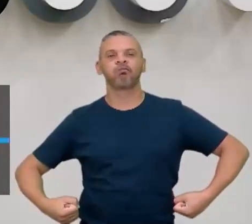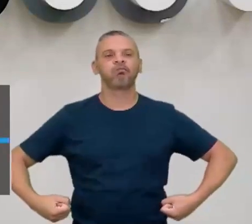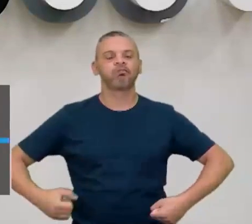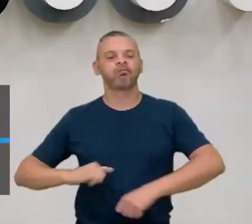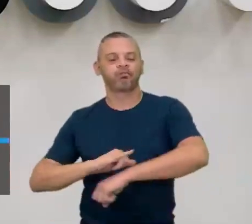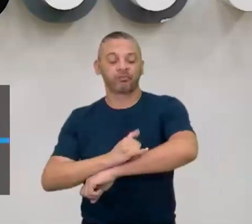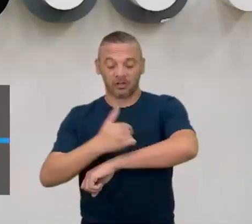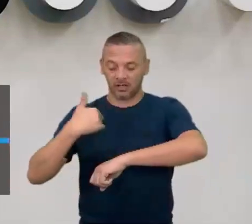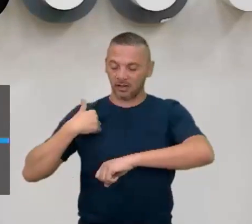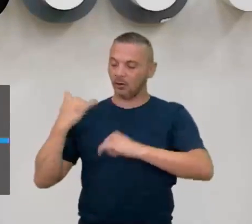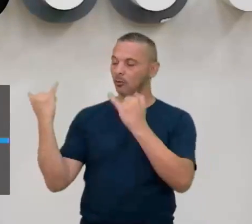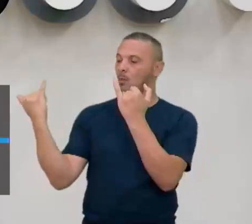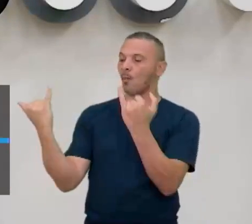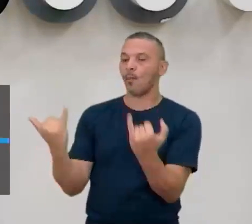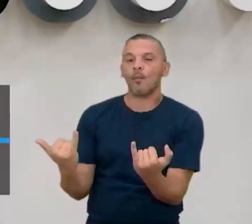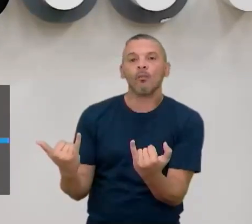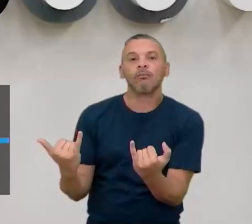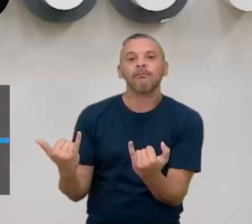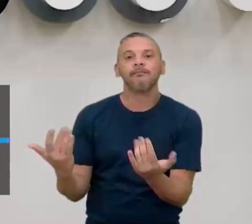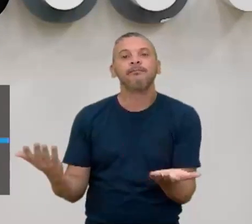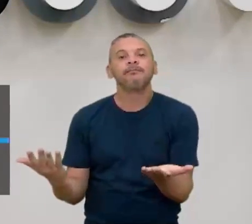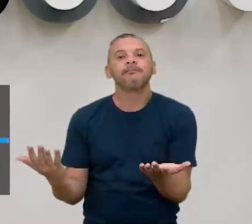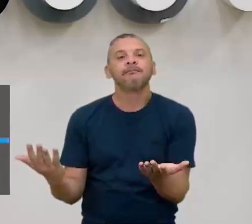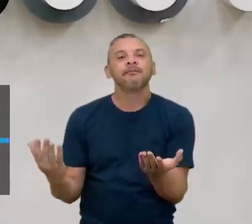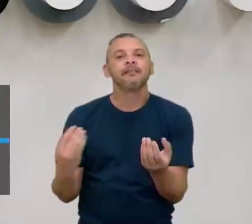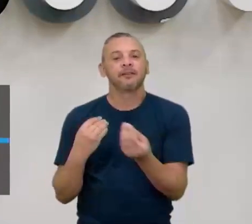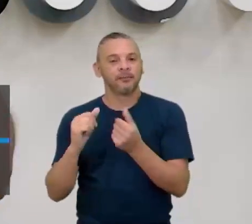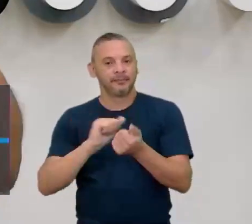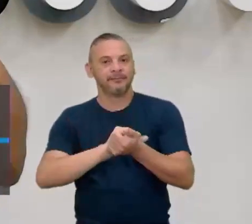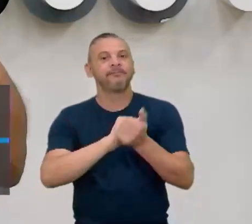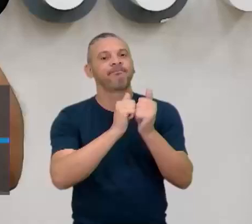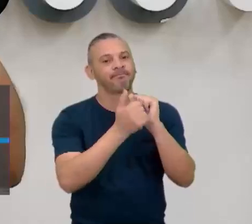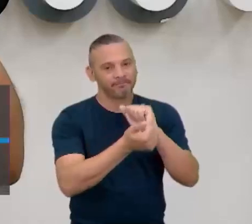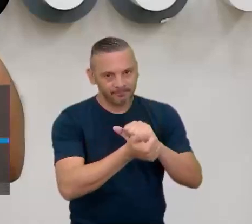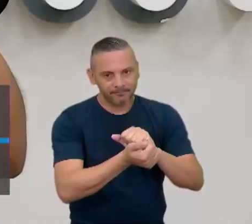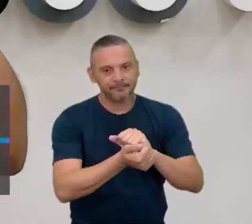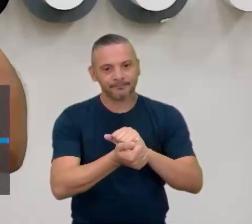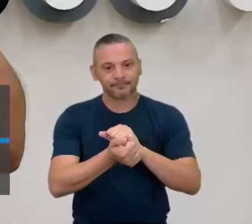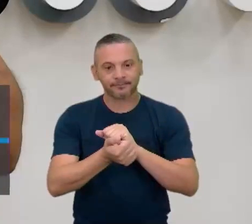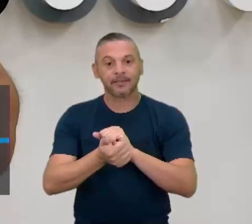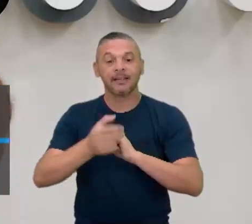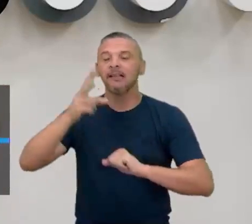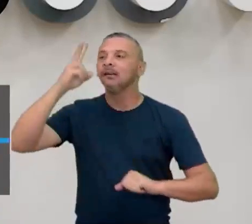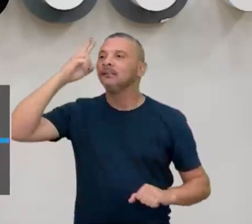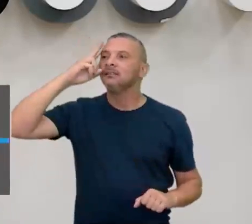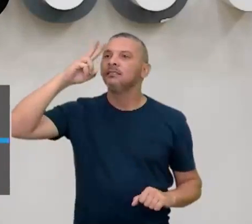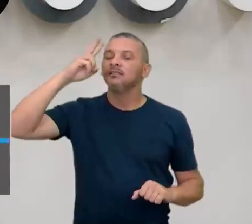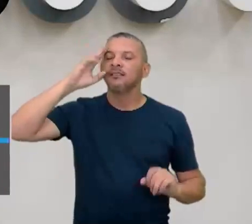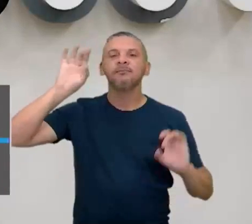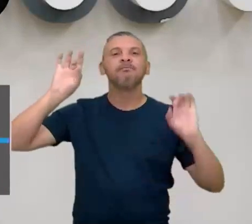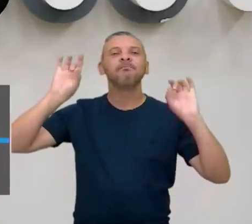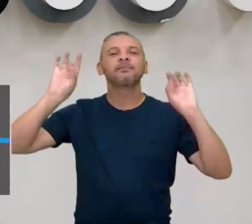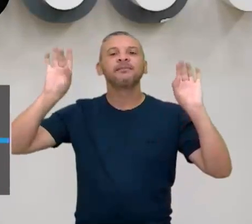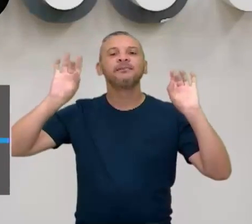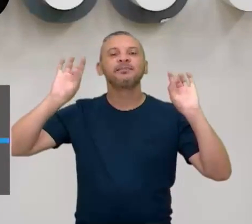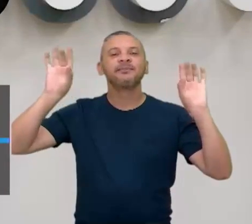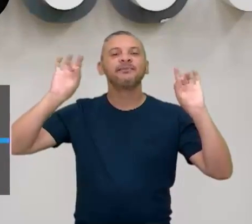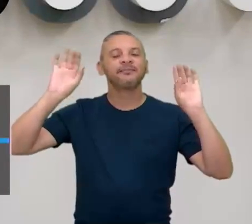fazer um trabalho corporal muito grande, que me cansava bastante. Mas é uma história encantadora. Então, quer